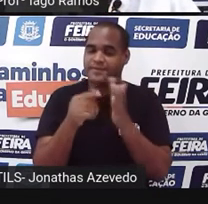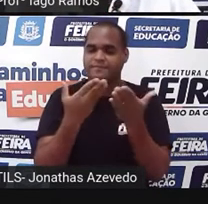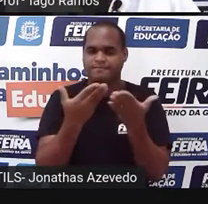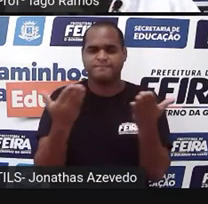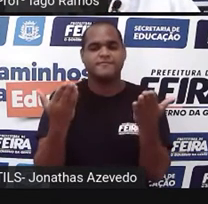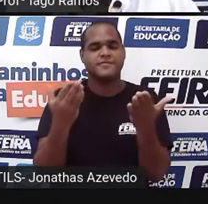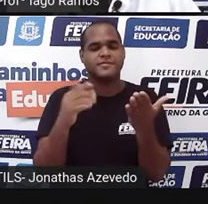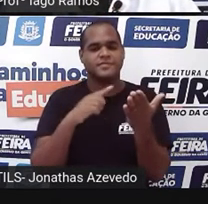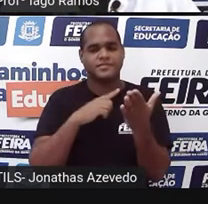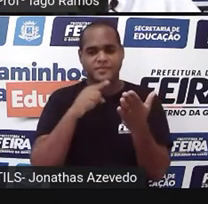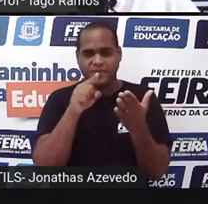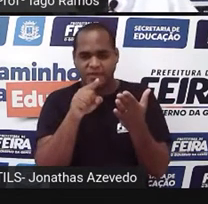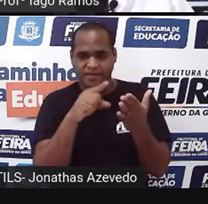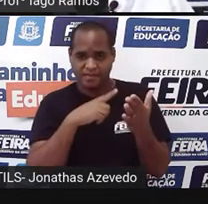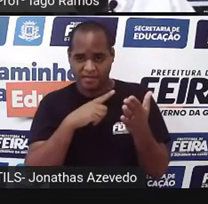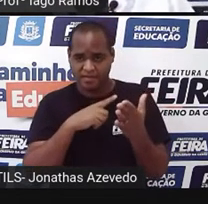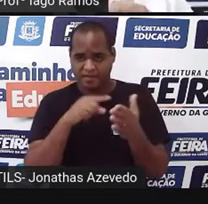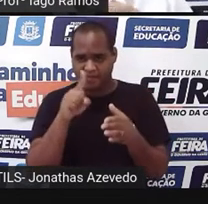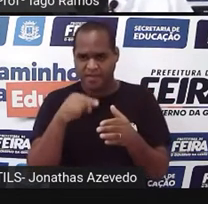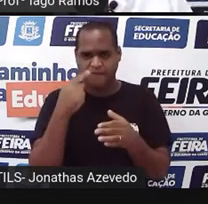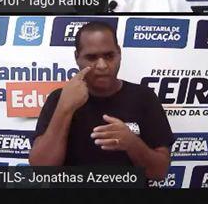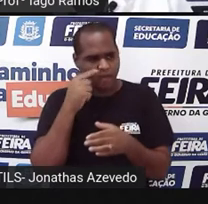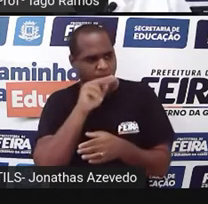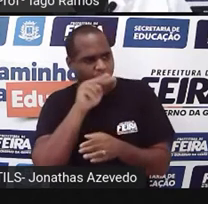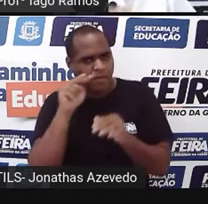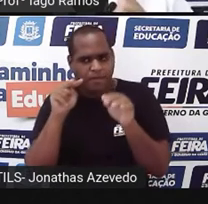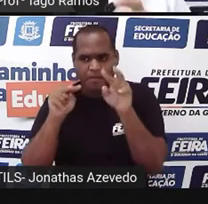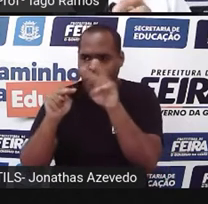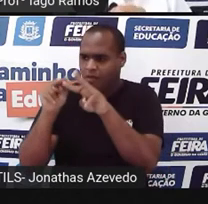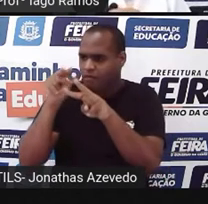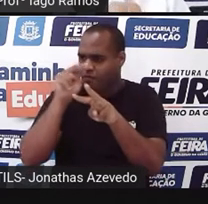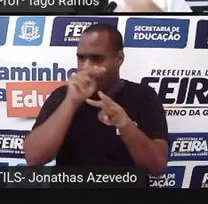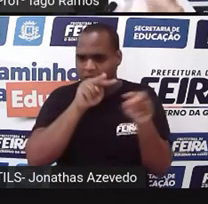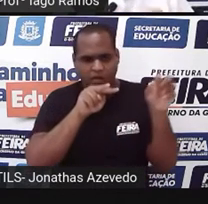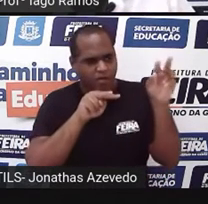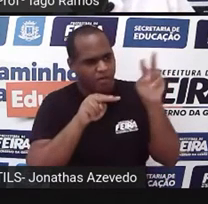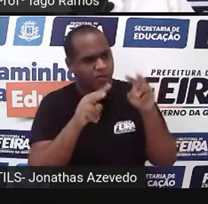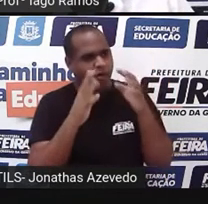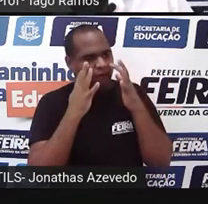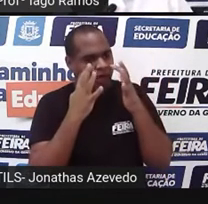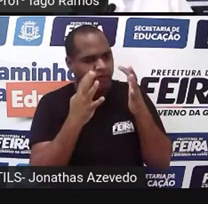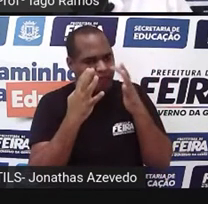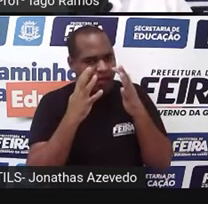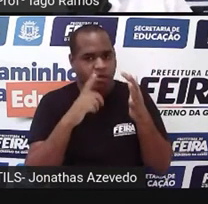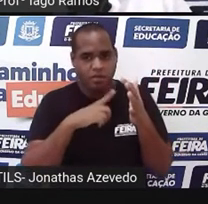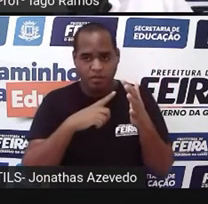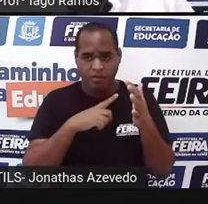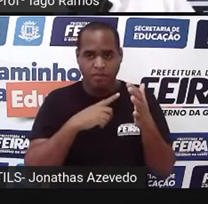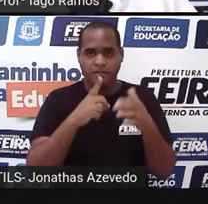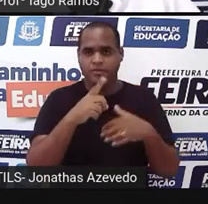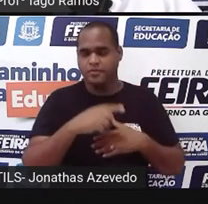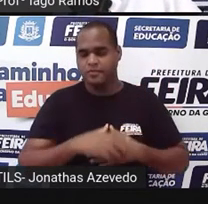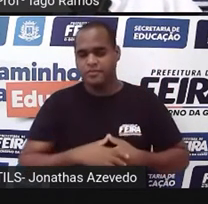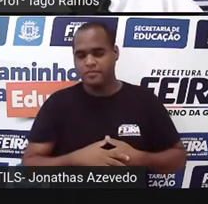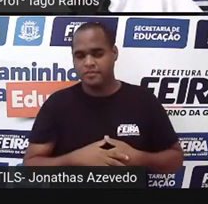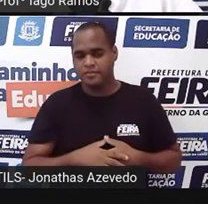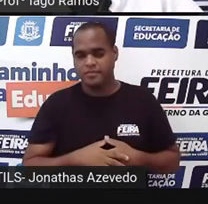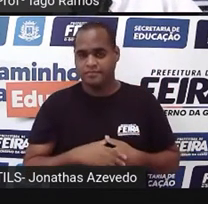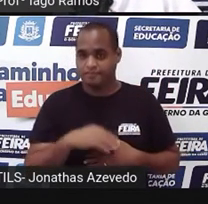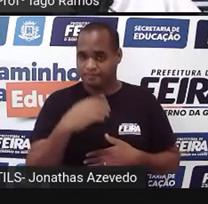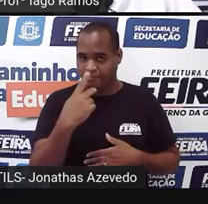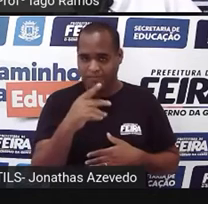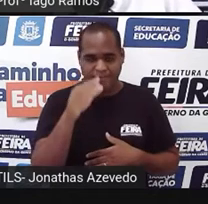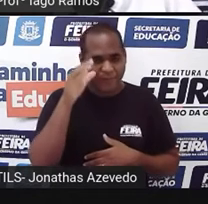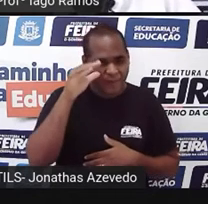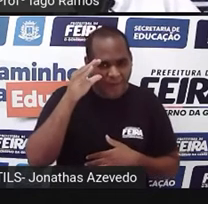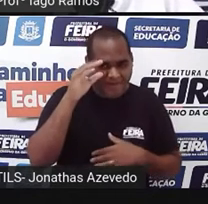aqui ó você aí no outro lado é uma pessoa observador a você ficar atento aos detalhes das coisas né você é